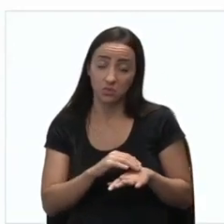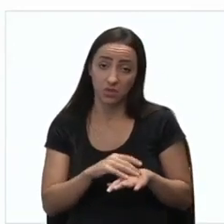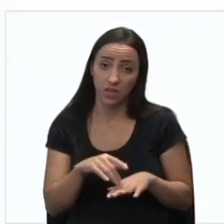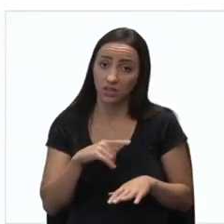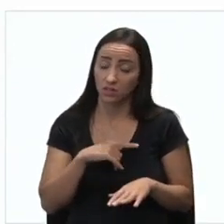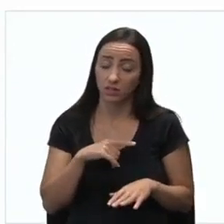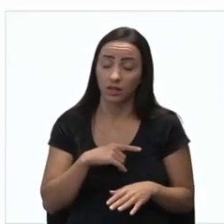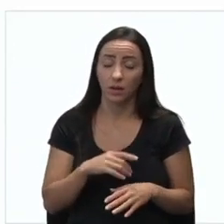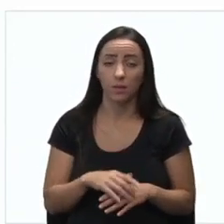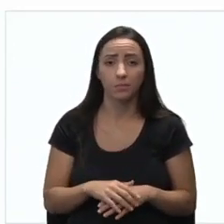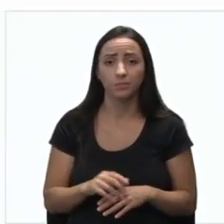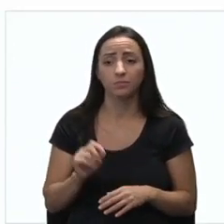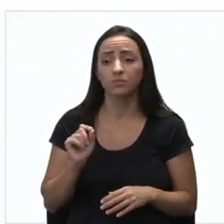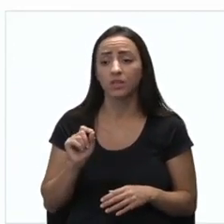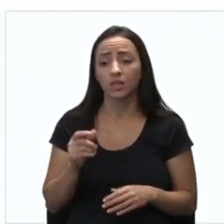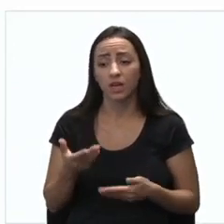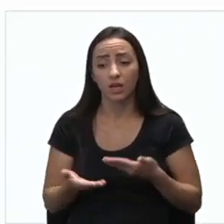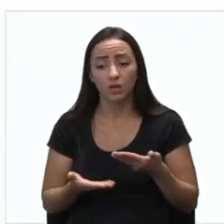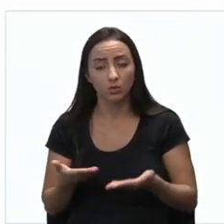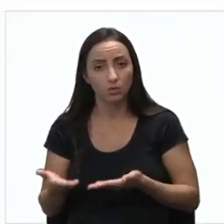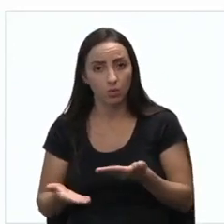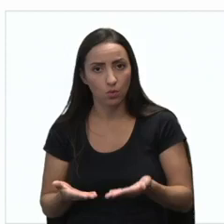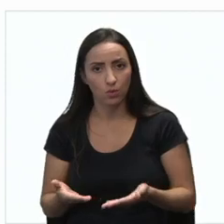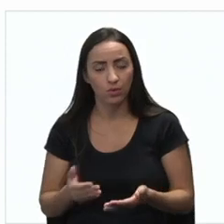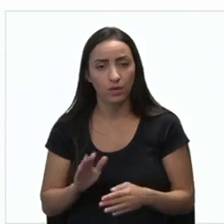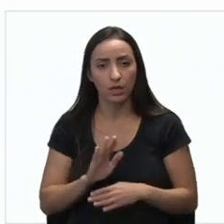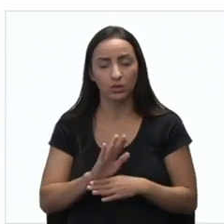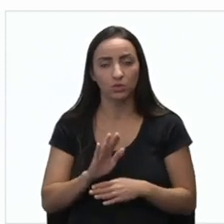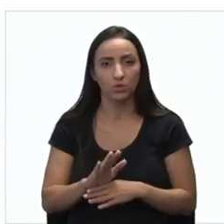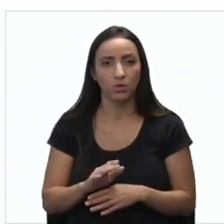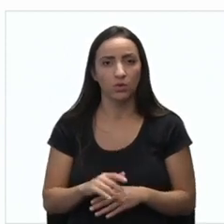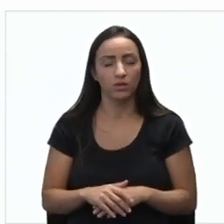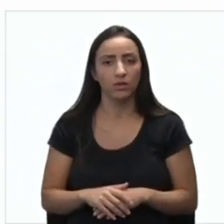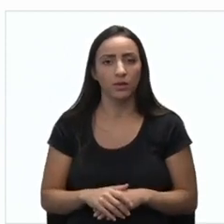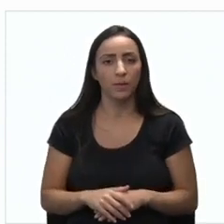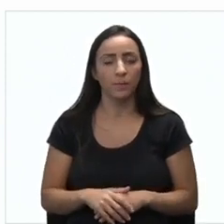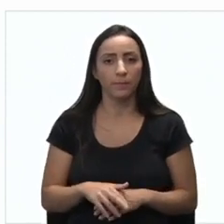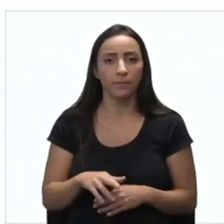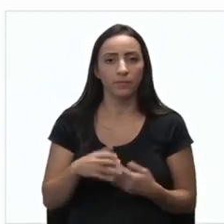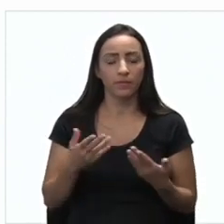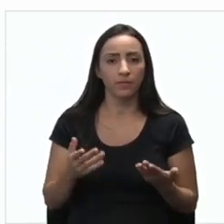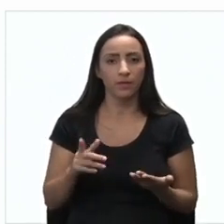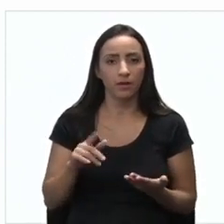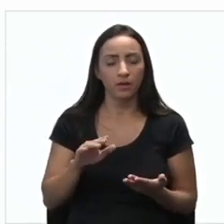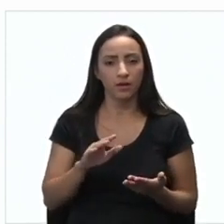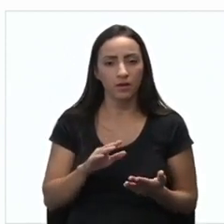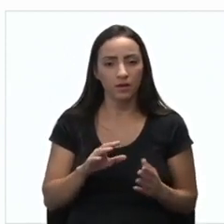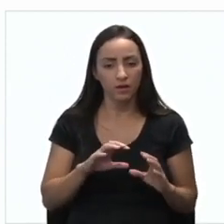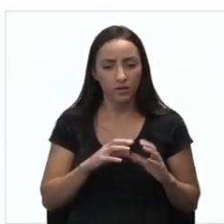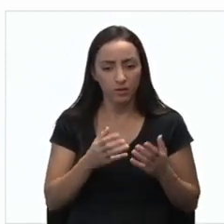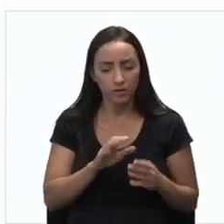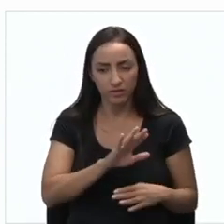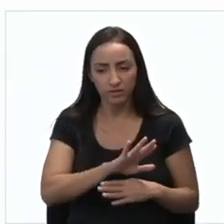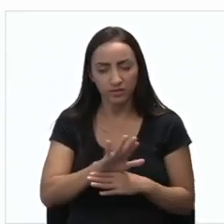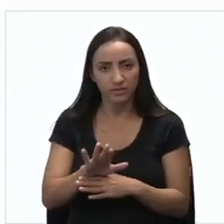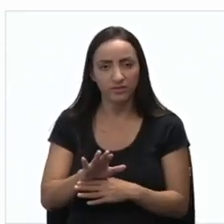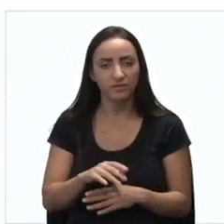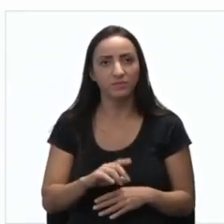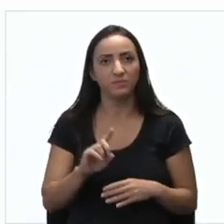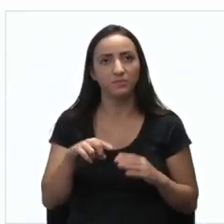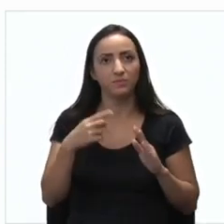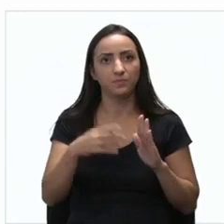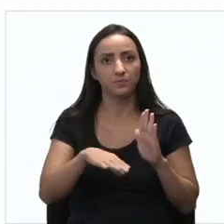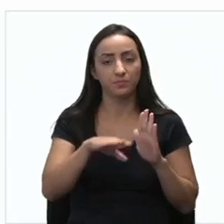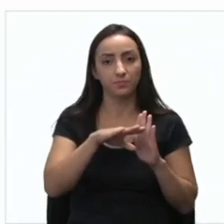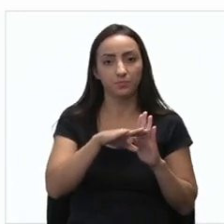são esses cuidadores, certo? Então, essa rede de apoio. O próximo nível são os fatores